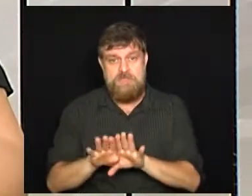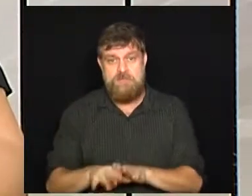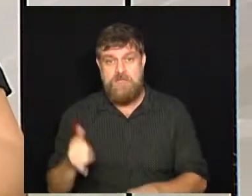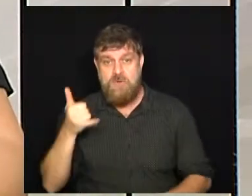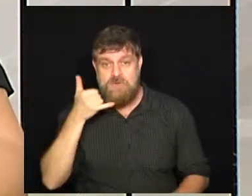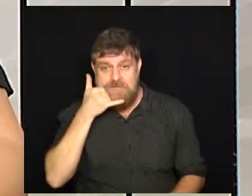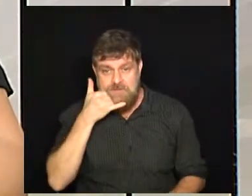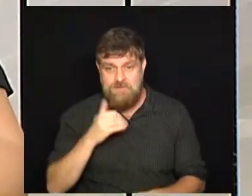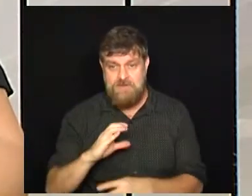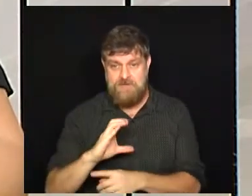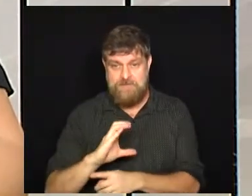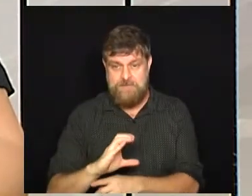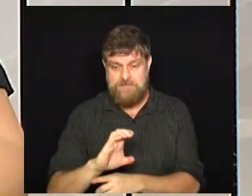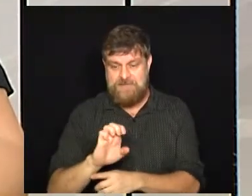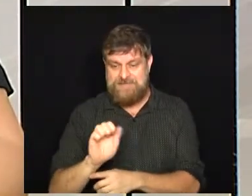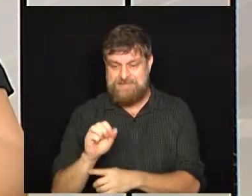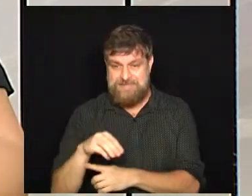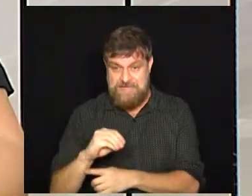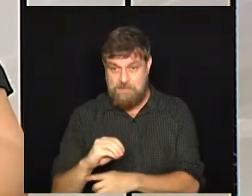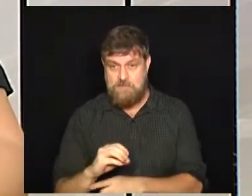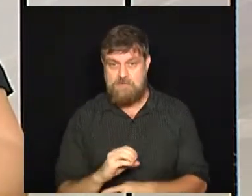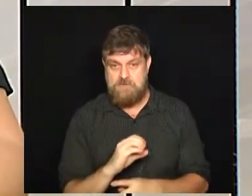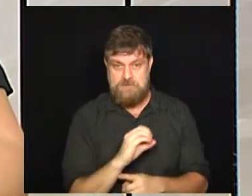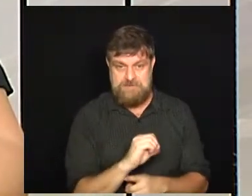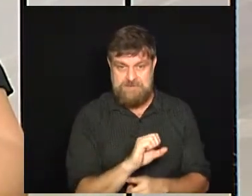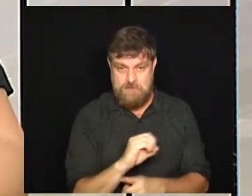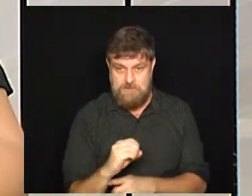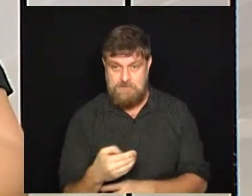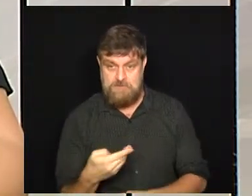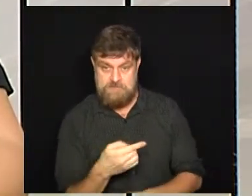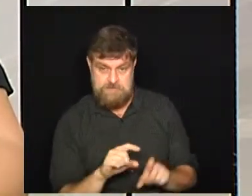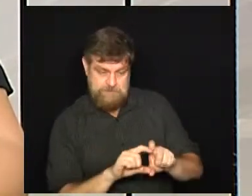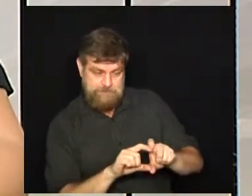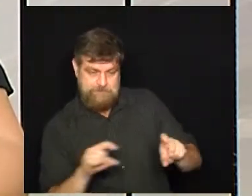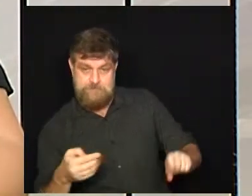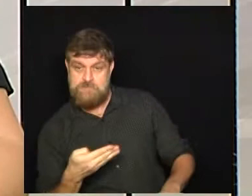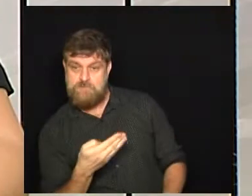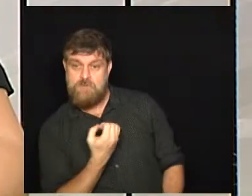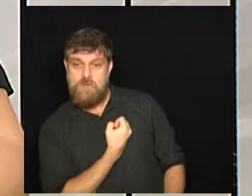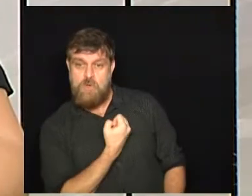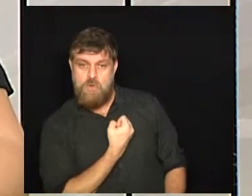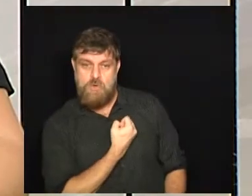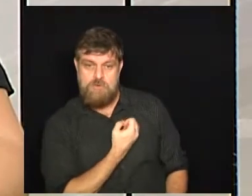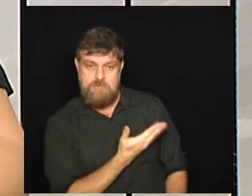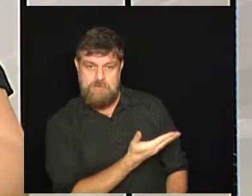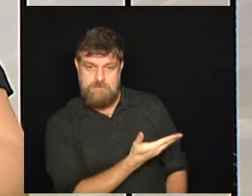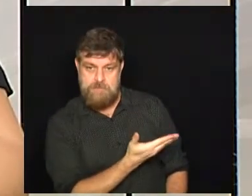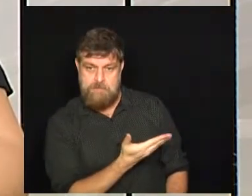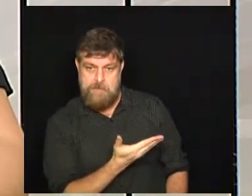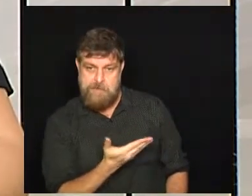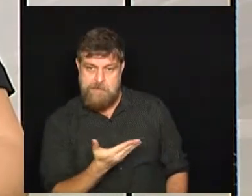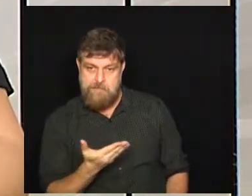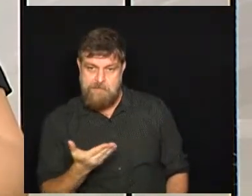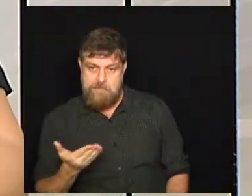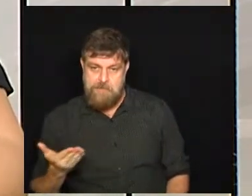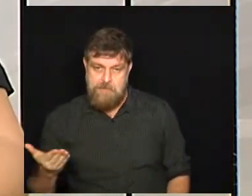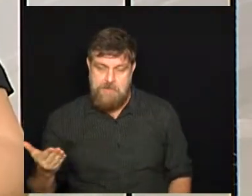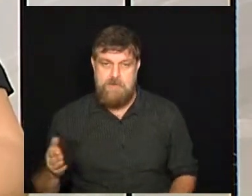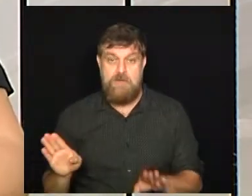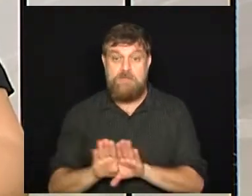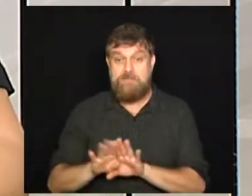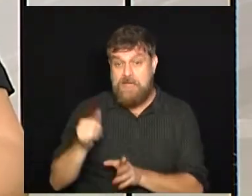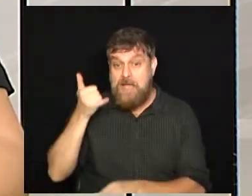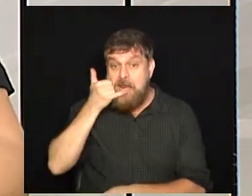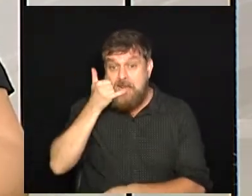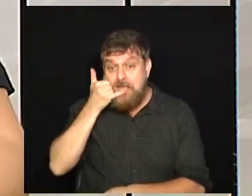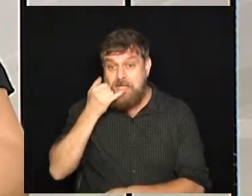gente citou muito aqui, é o 0800 777 1050 ou então ligue